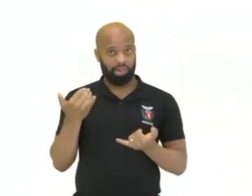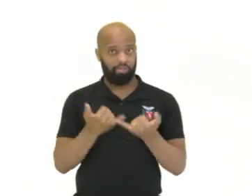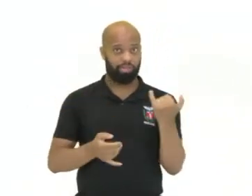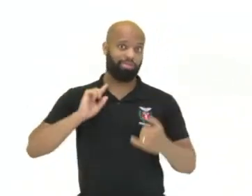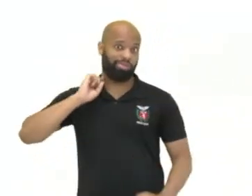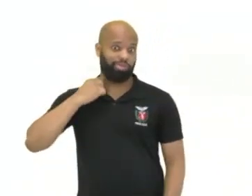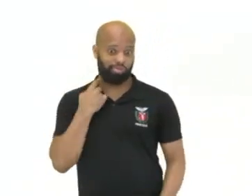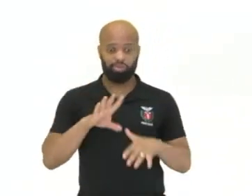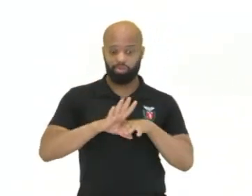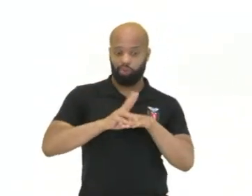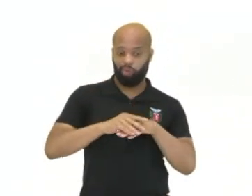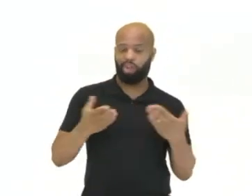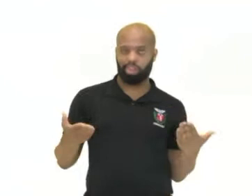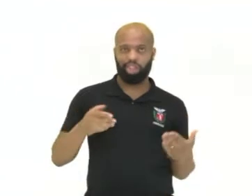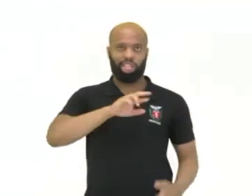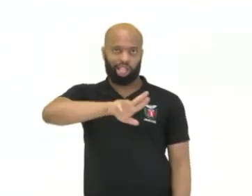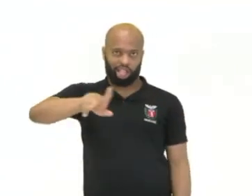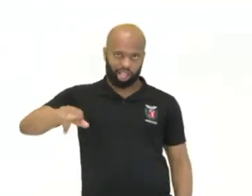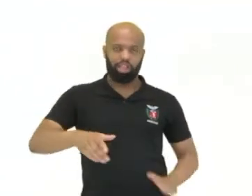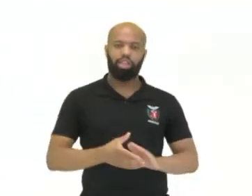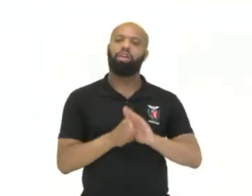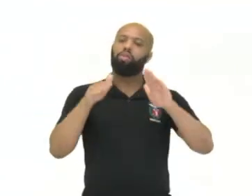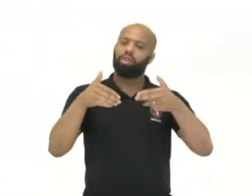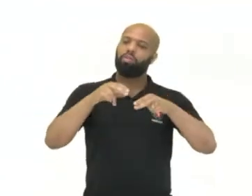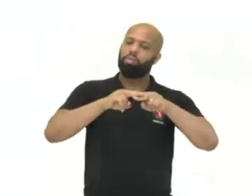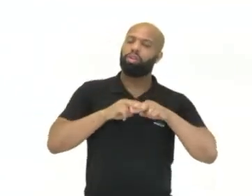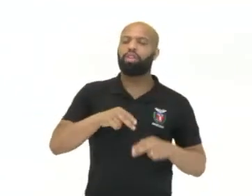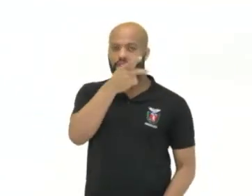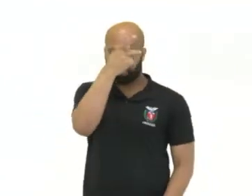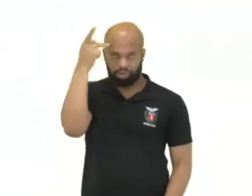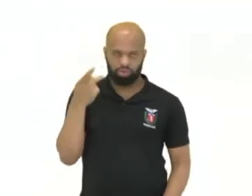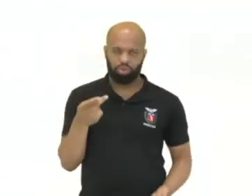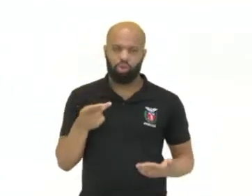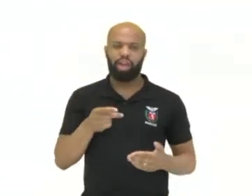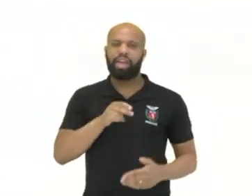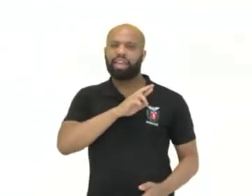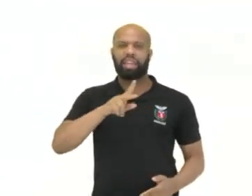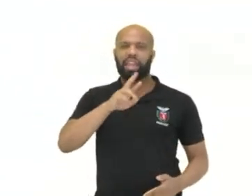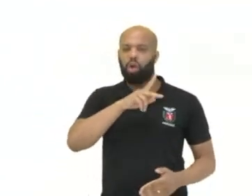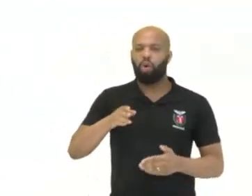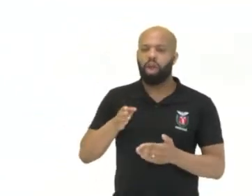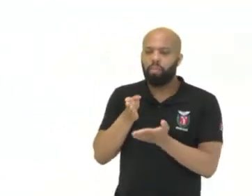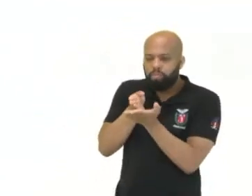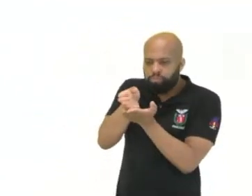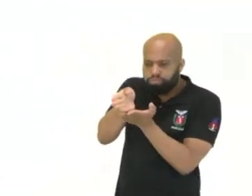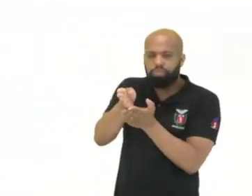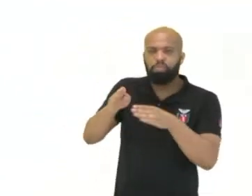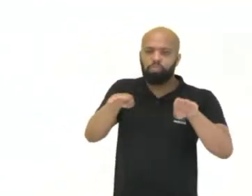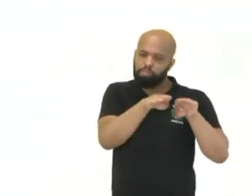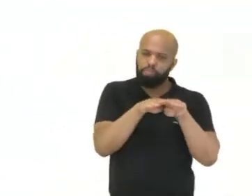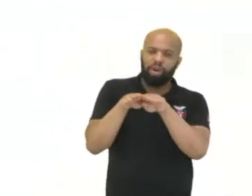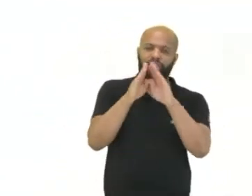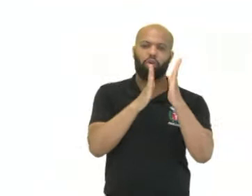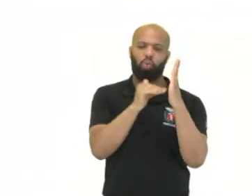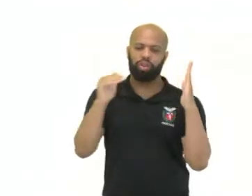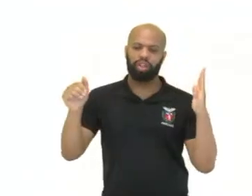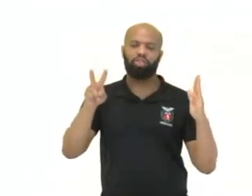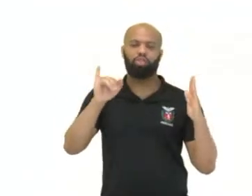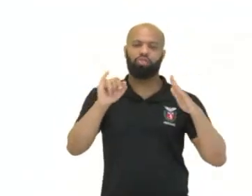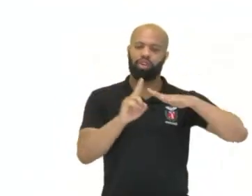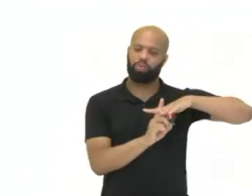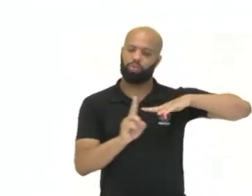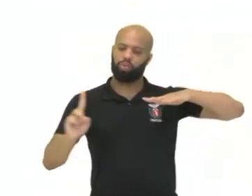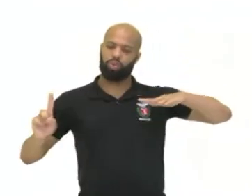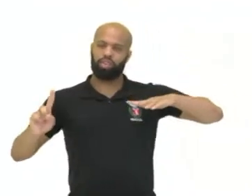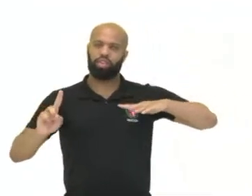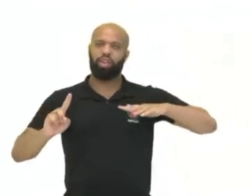doente, marginal. Por isso, as pessoas que escapam ao padrão estético estabelecido acabam excluídas,